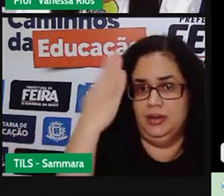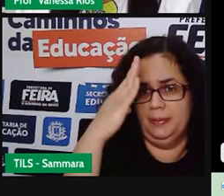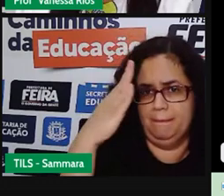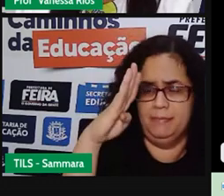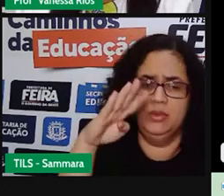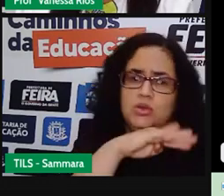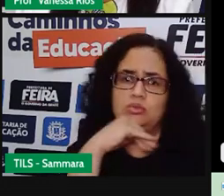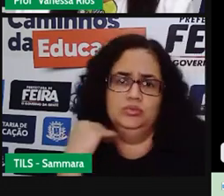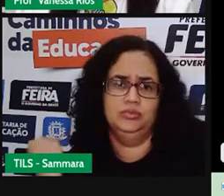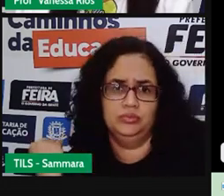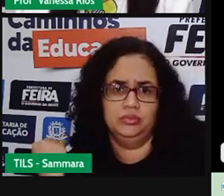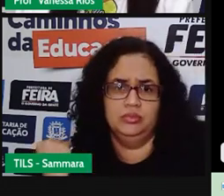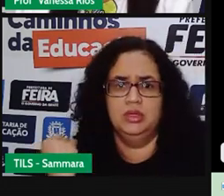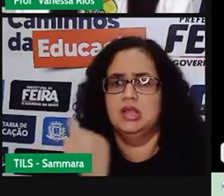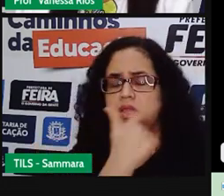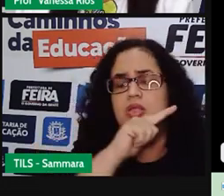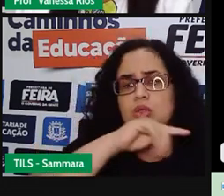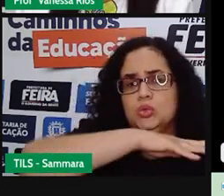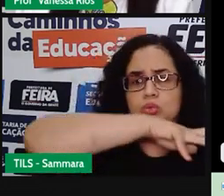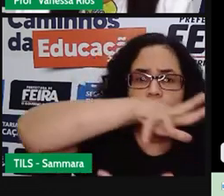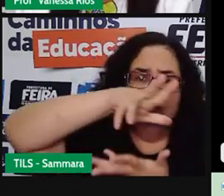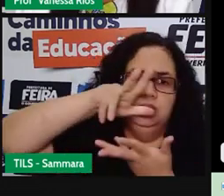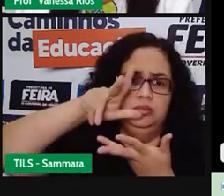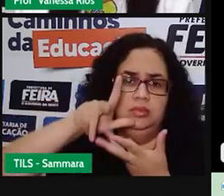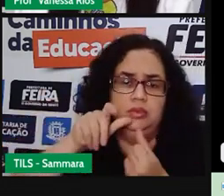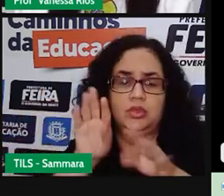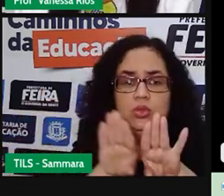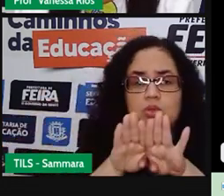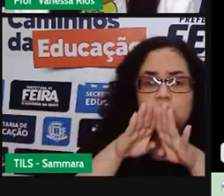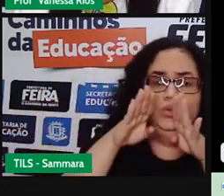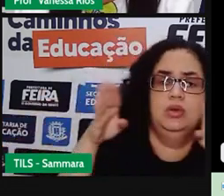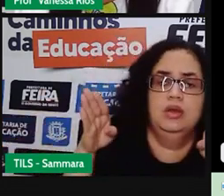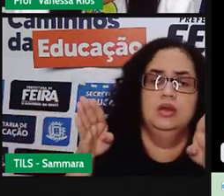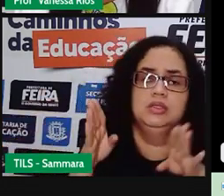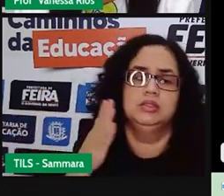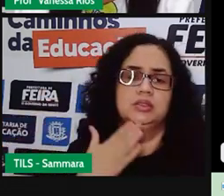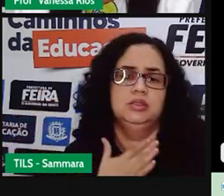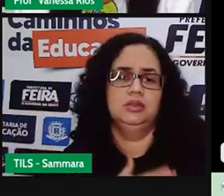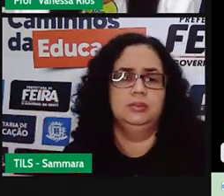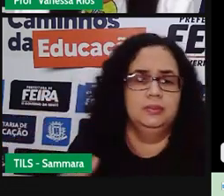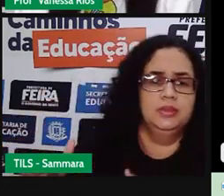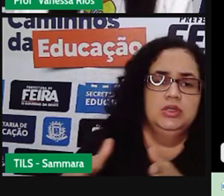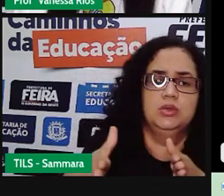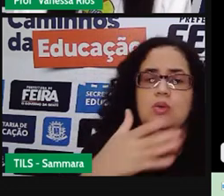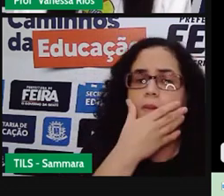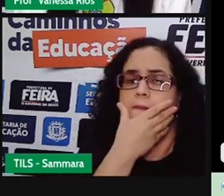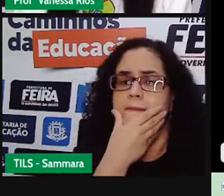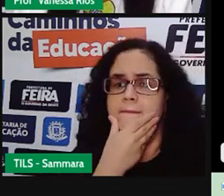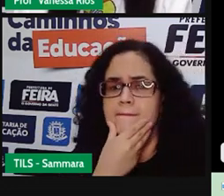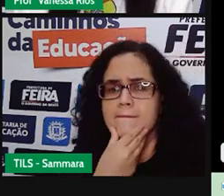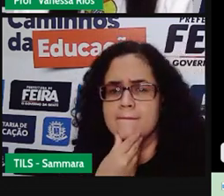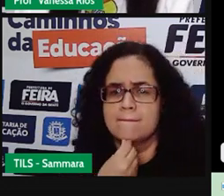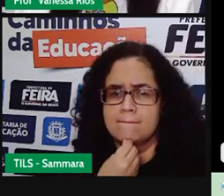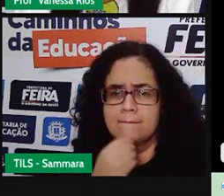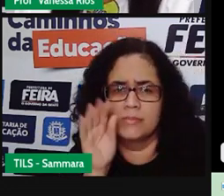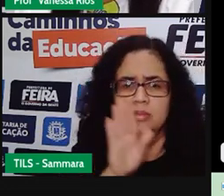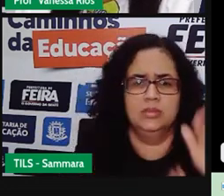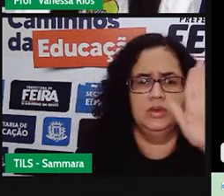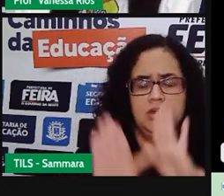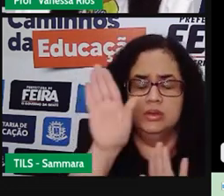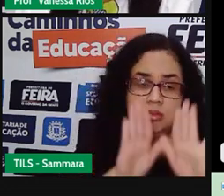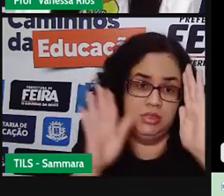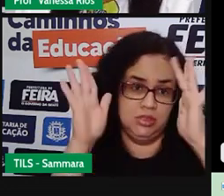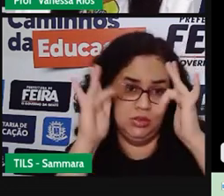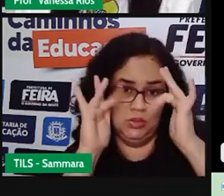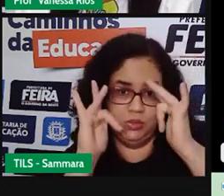para passar o menininho, eu abro bem com cuidado para passar o namorado, eu abro bem para a junteira para passar a cozinheira, eu abro de supetão para